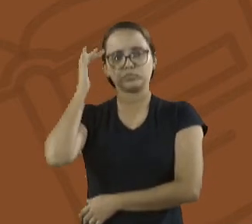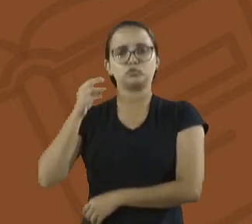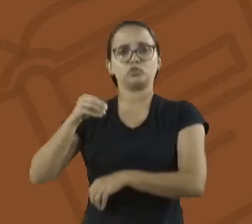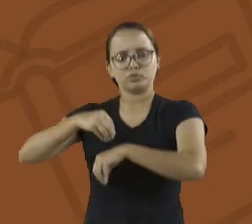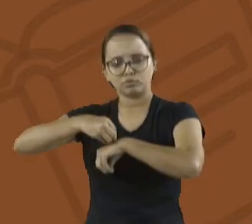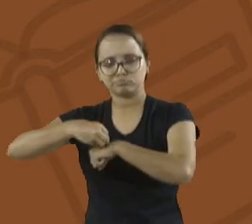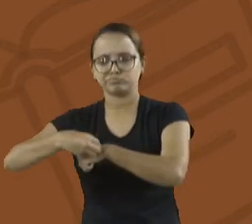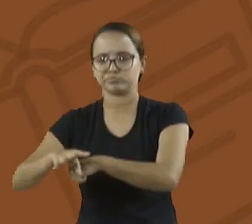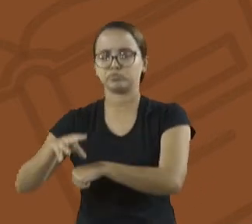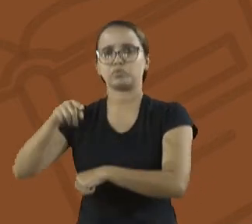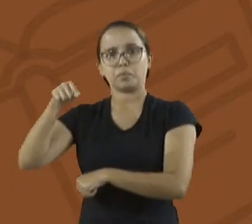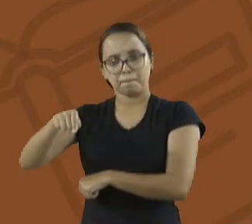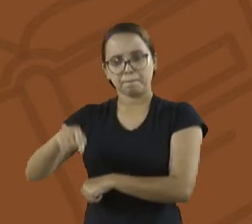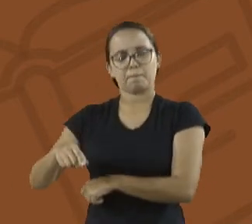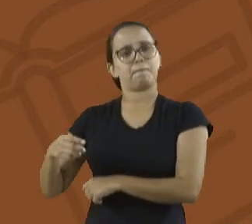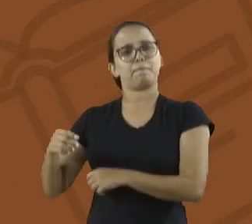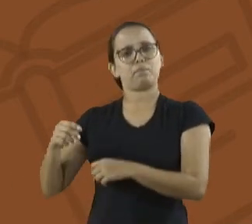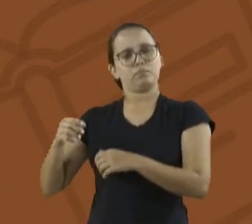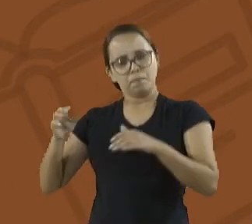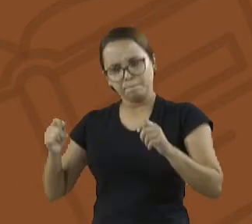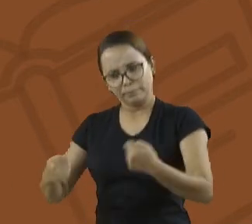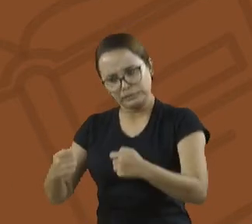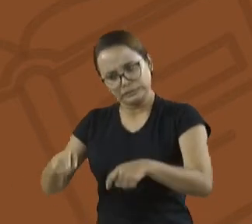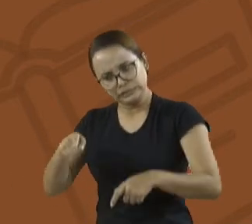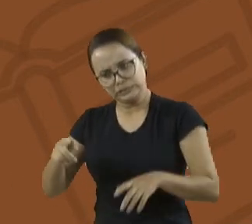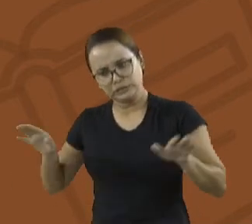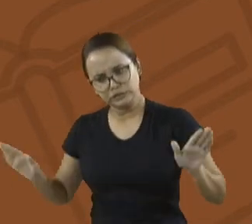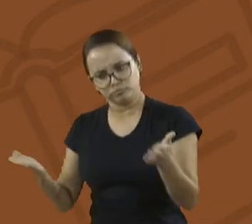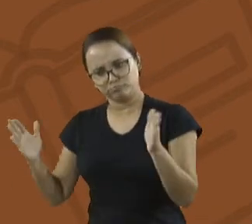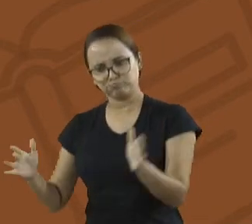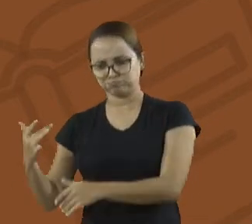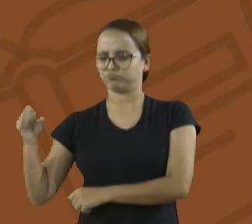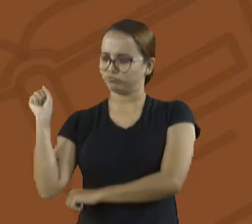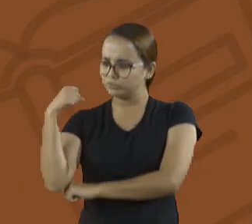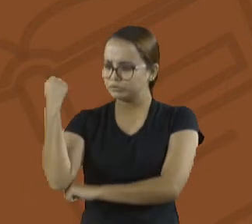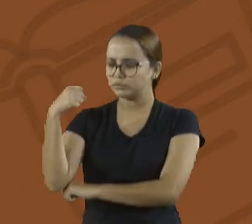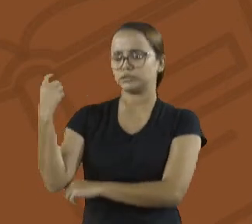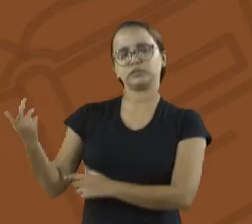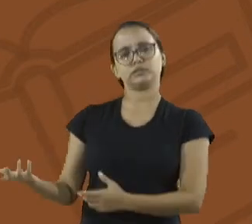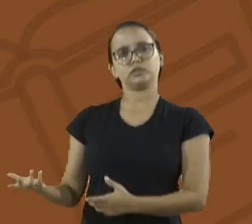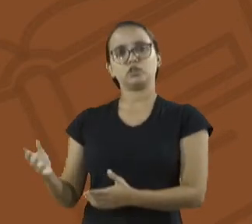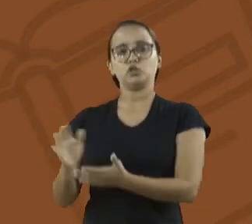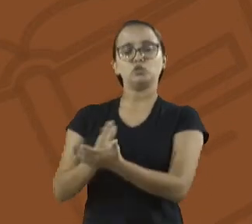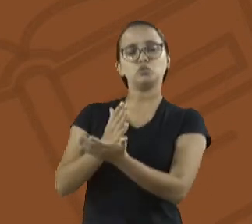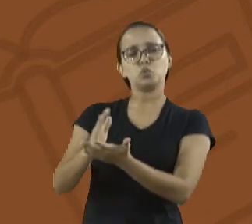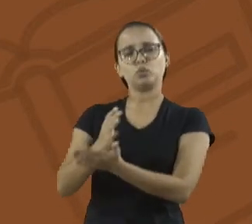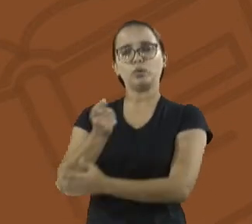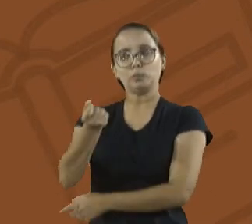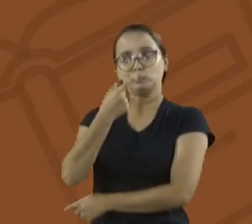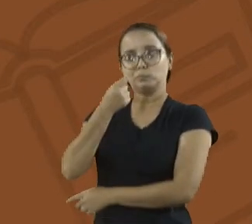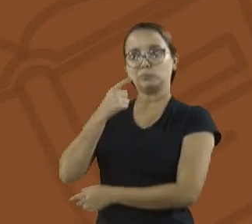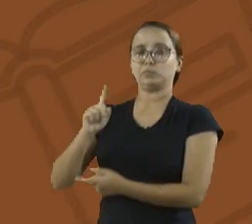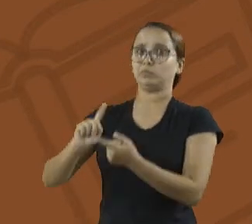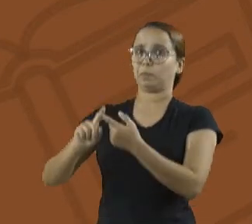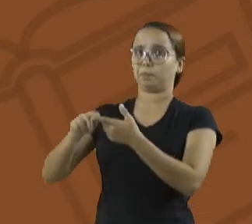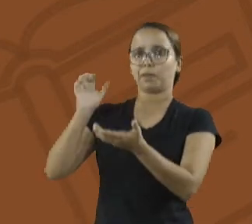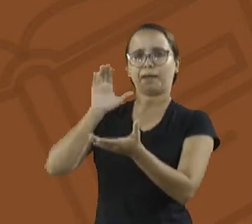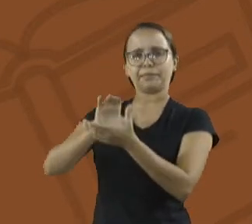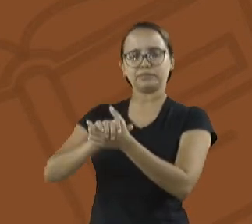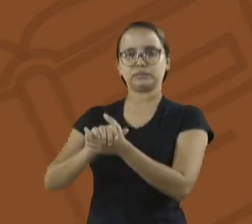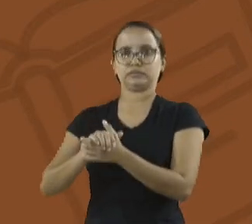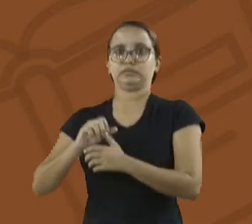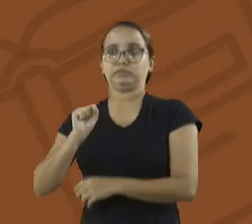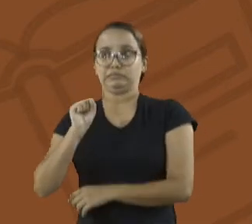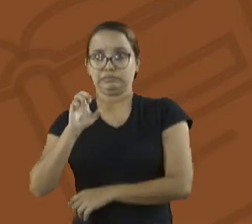são casadas, com mais de 40 anos e tomam medicamentos. Se vocês se enquadram nesse perfil, vocês